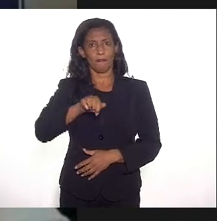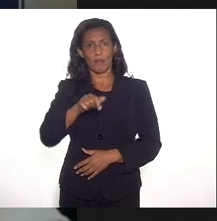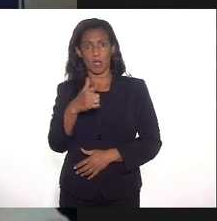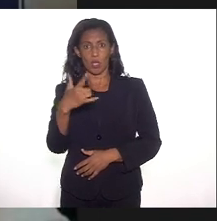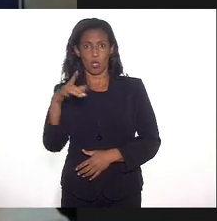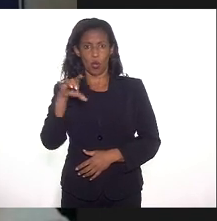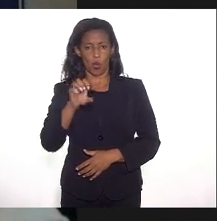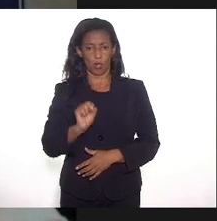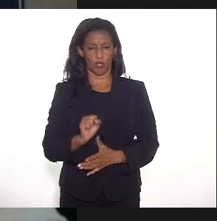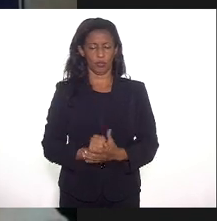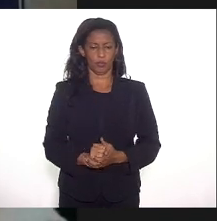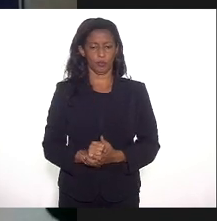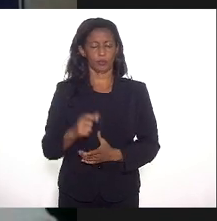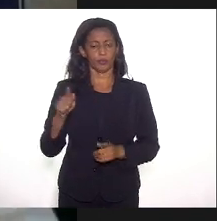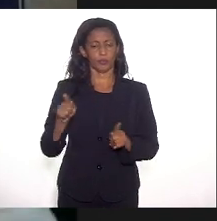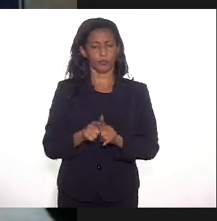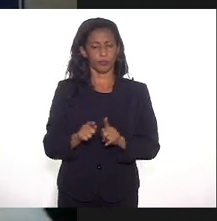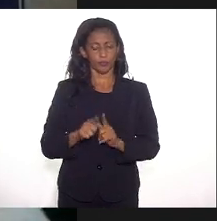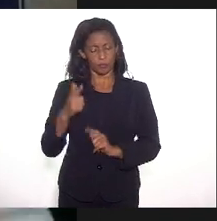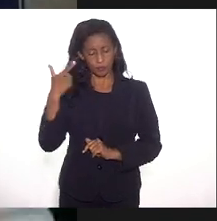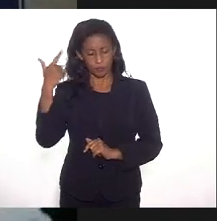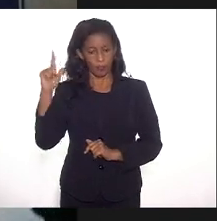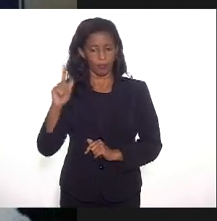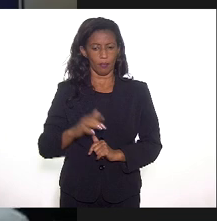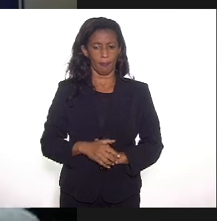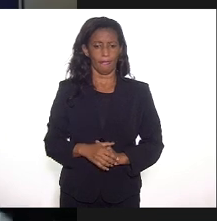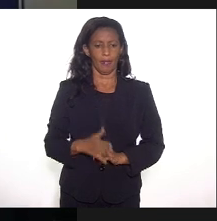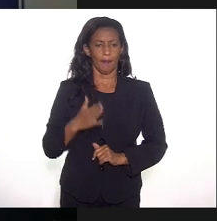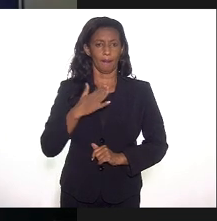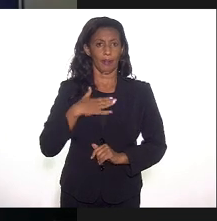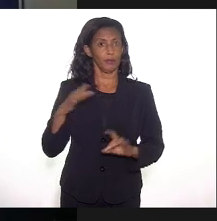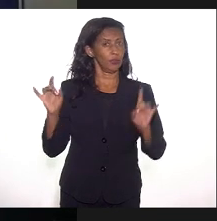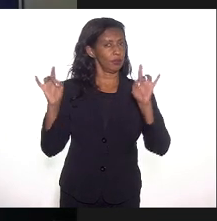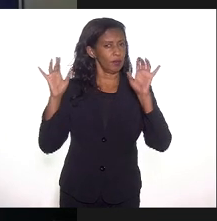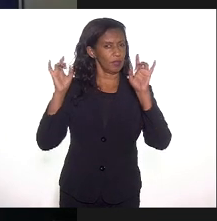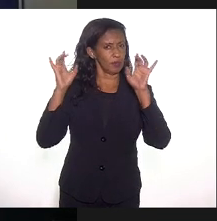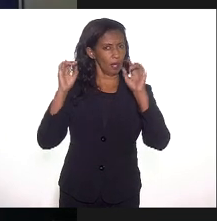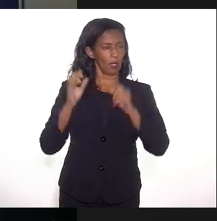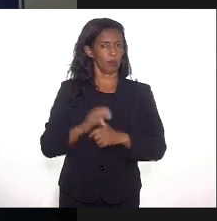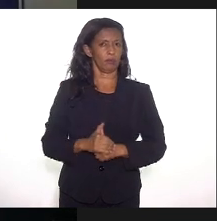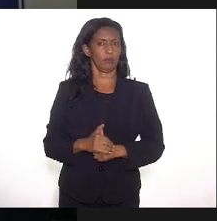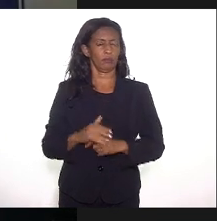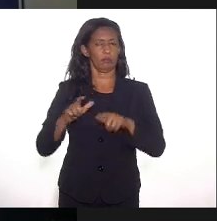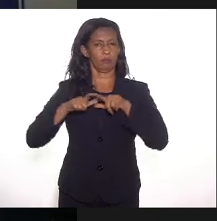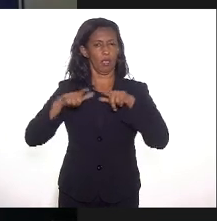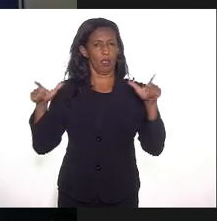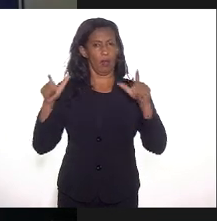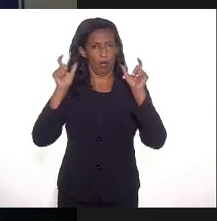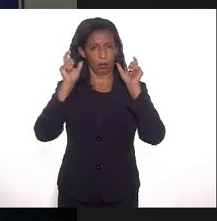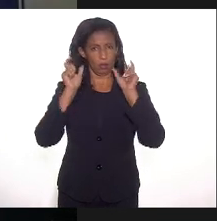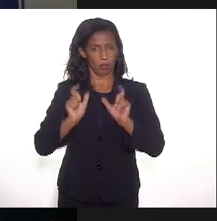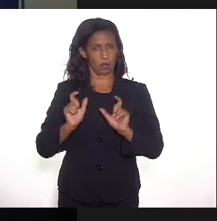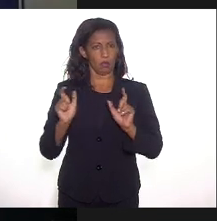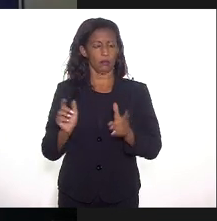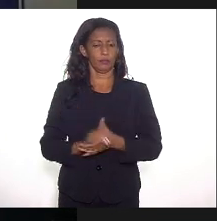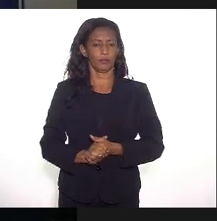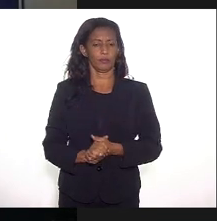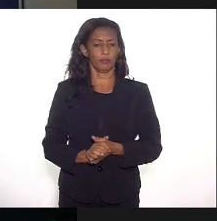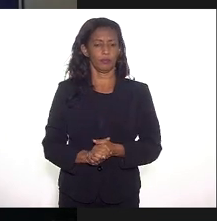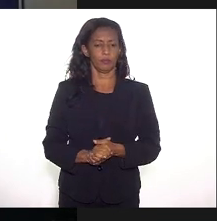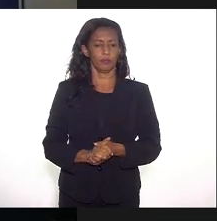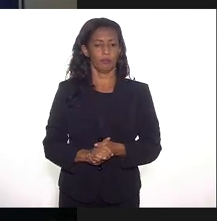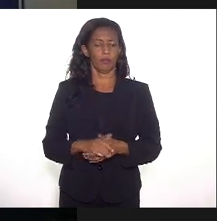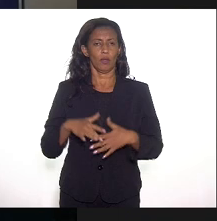milhões. Outra coisa que, para mim, em especial, requer maior atenção, inclusive, foi